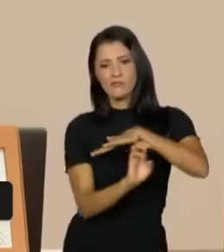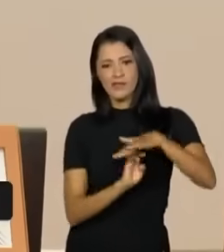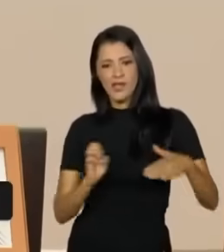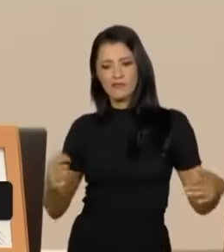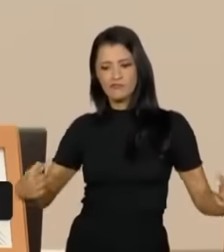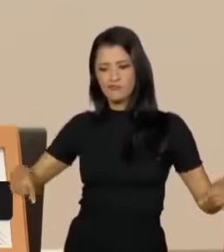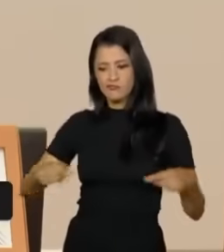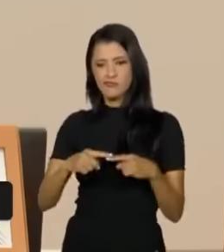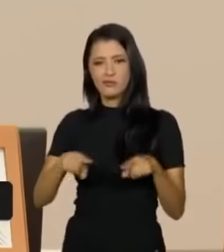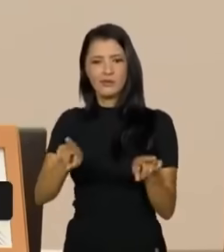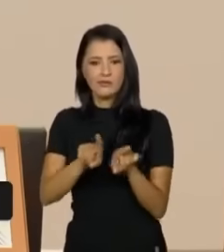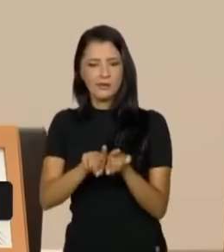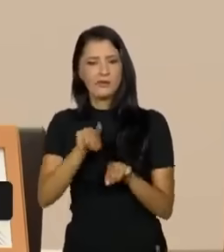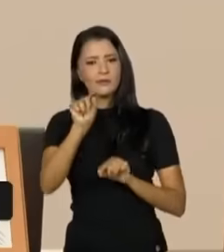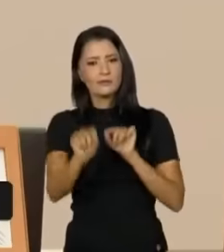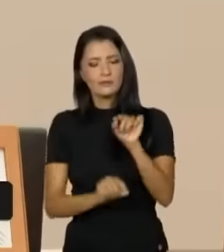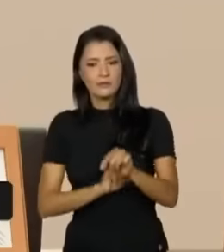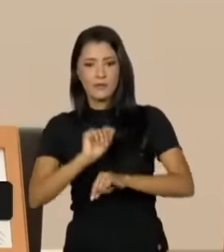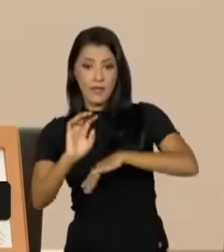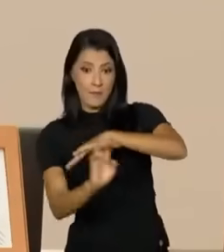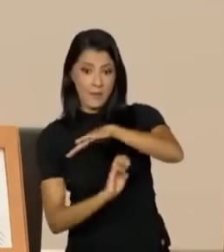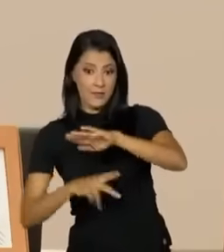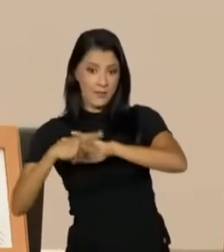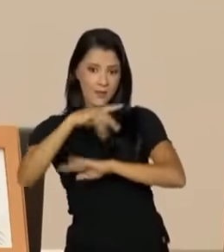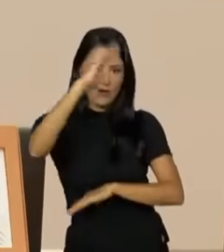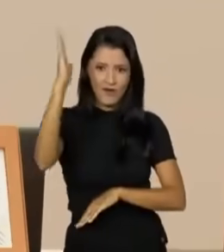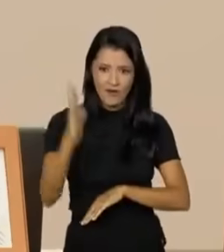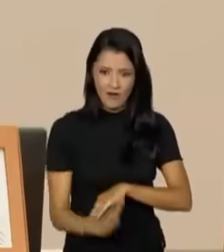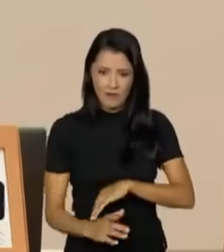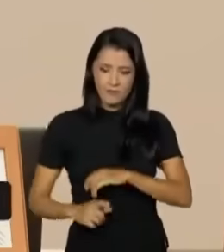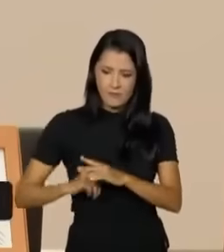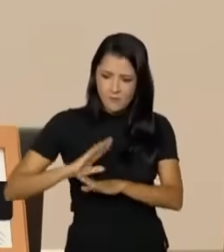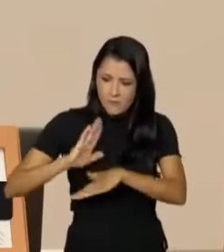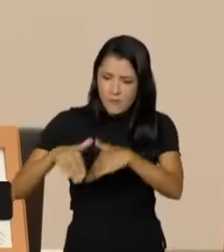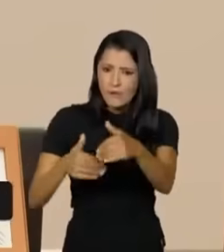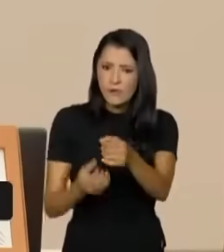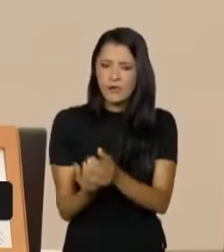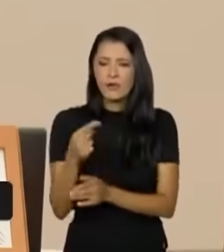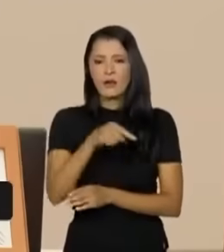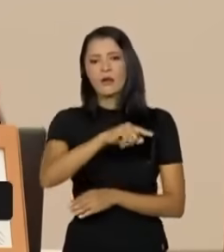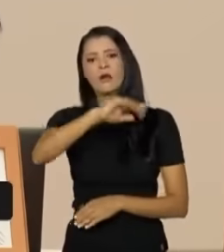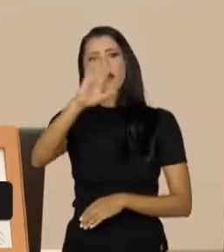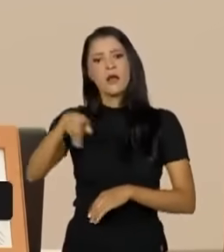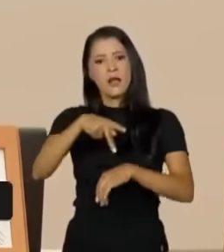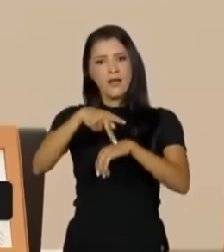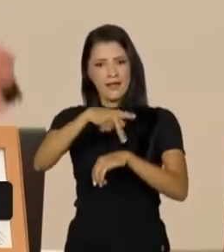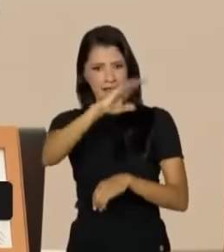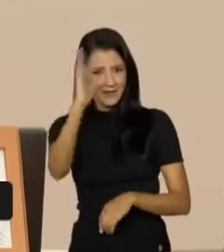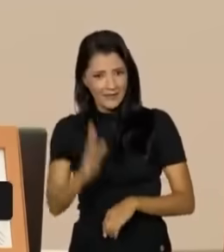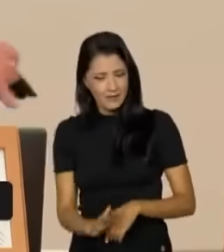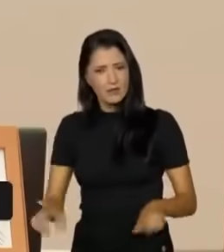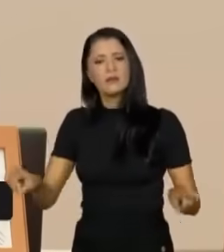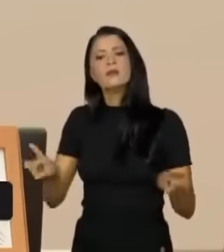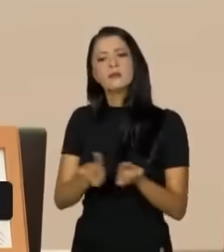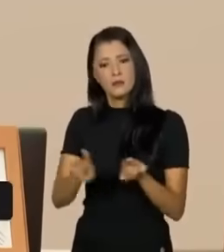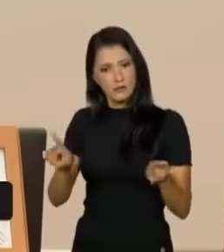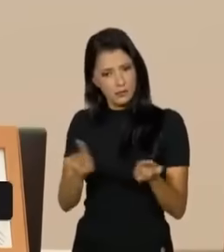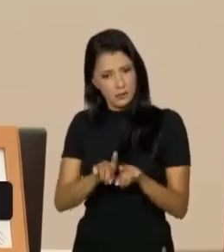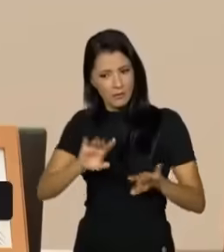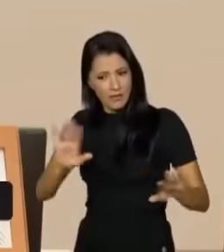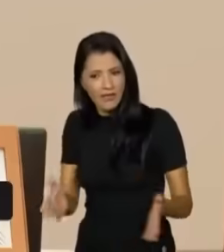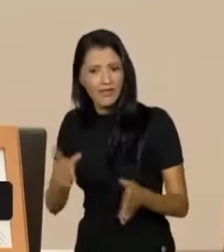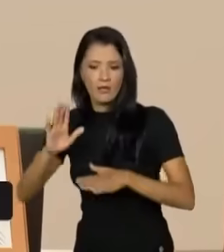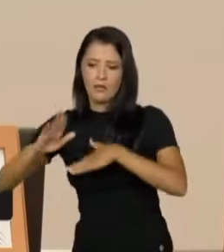empresários, para que as empresas brasileiras gerem desenvolvimento no Brasil, mas gerem desenvolvimento também na